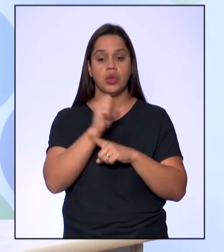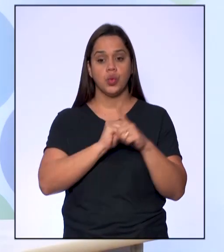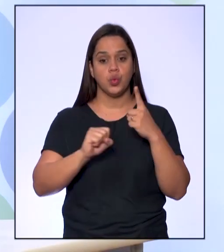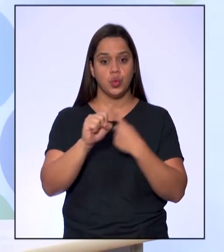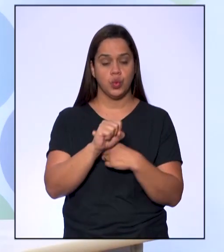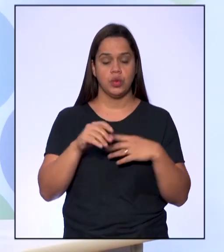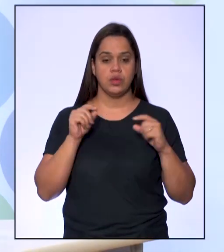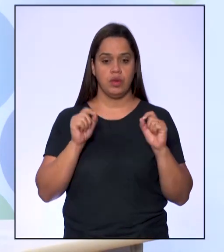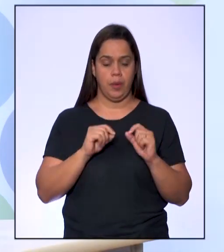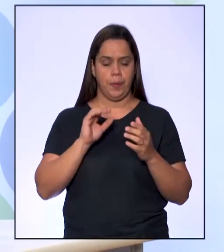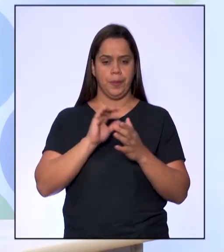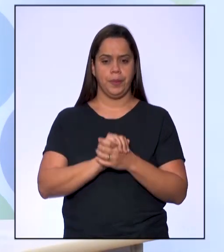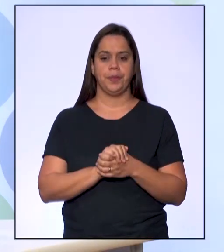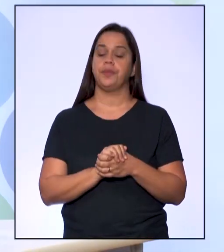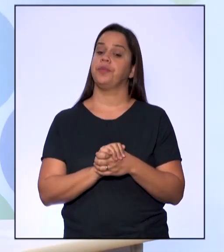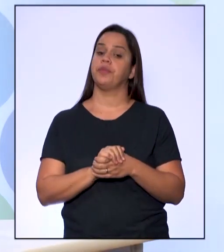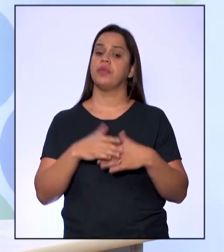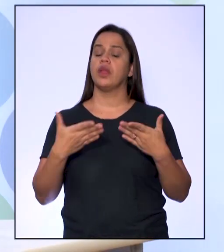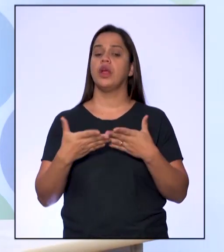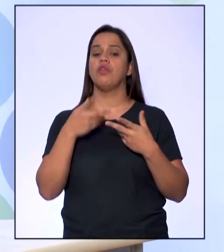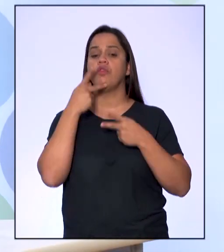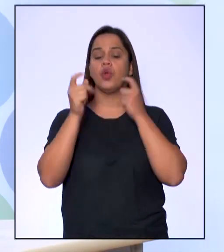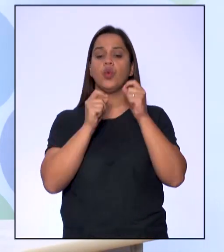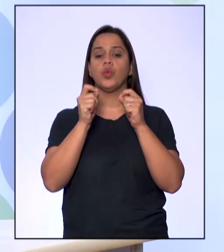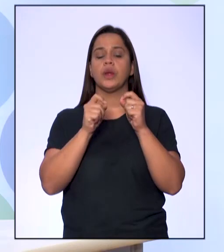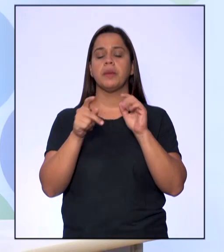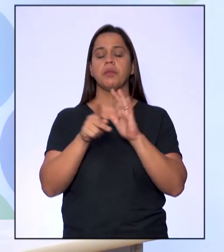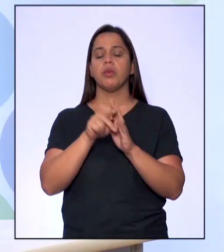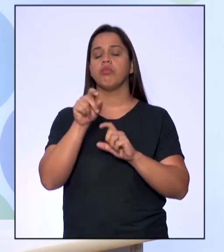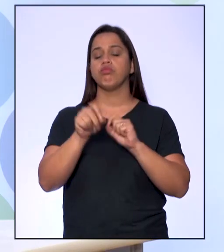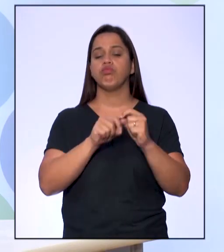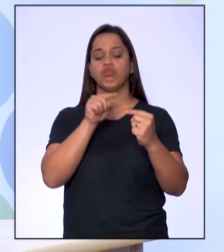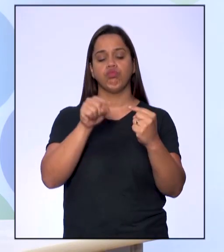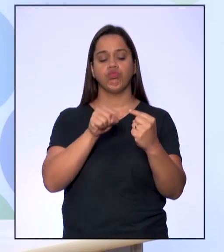vou falar um pouquinho para vocês a respeito dos objetivos,